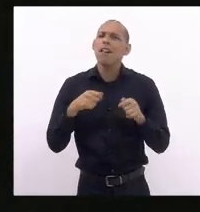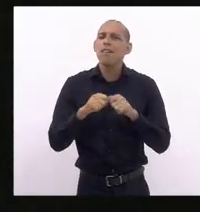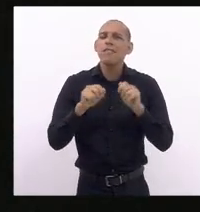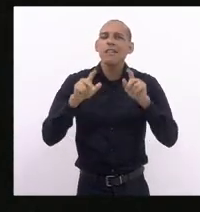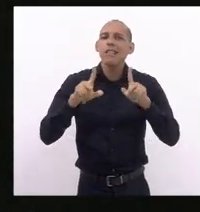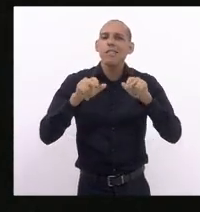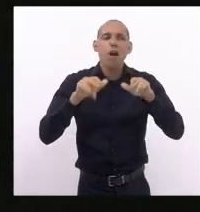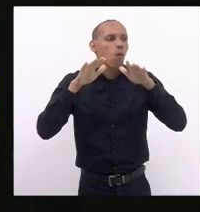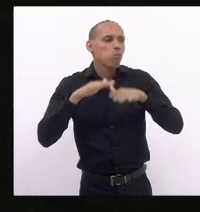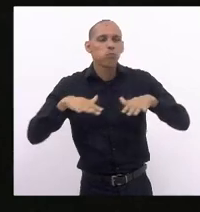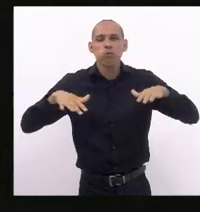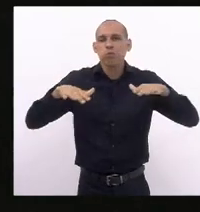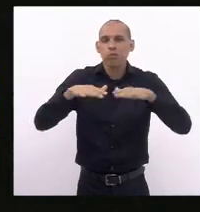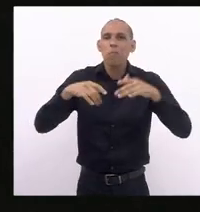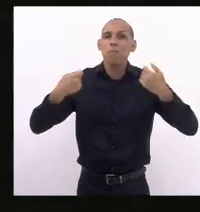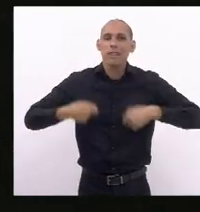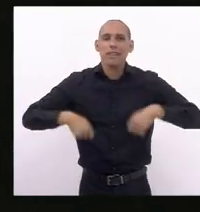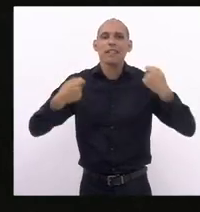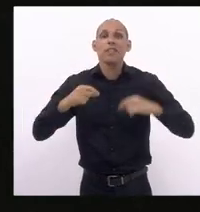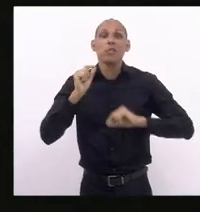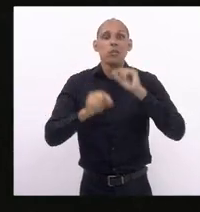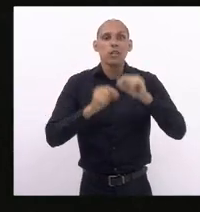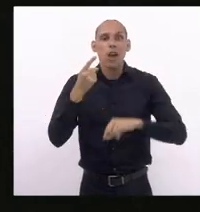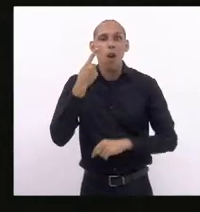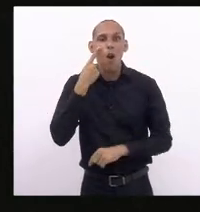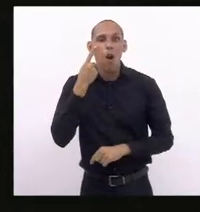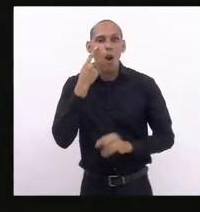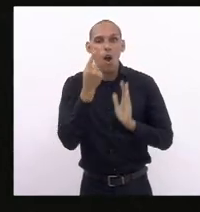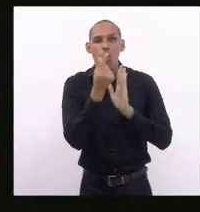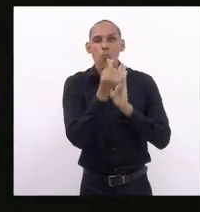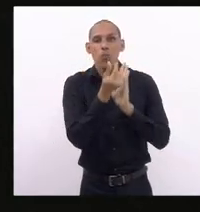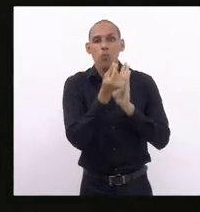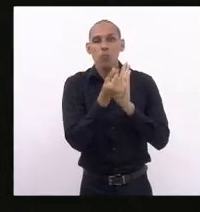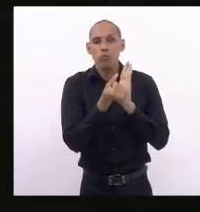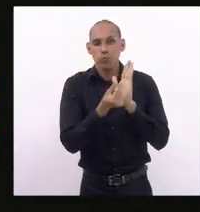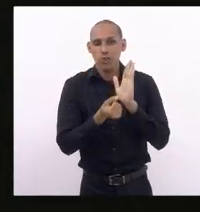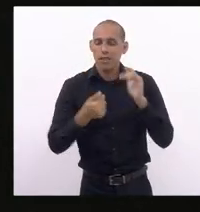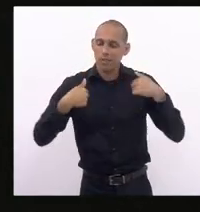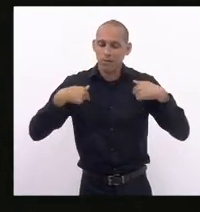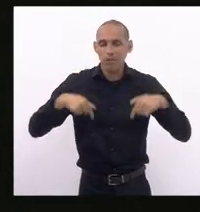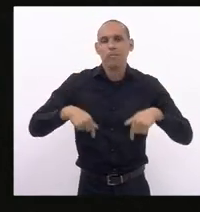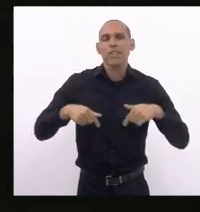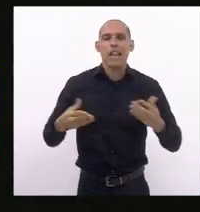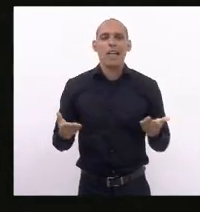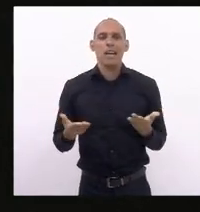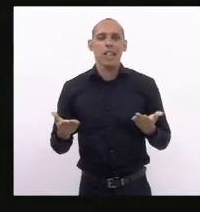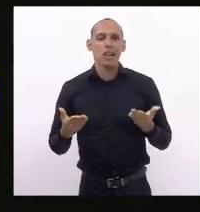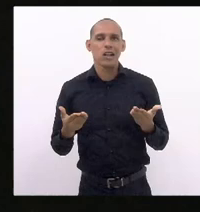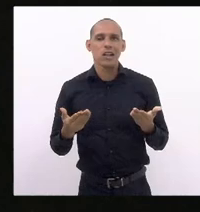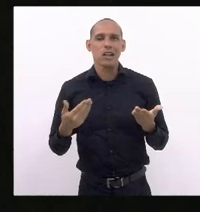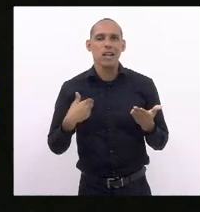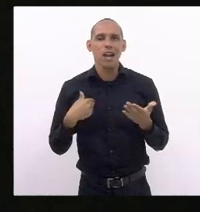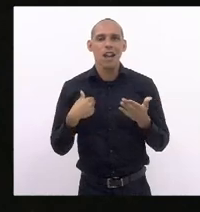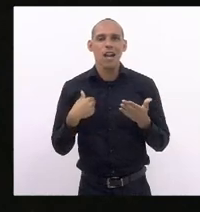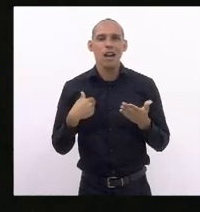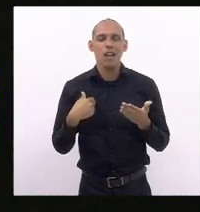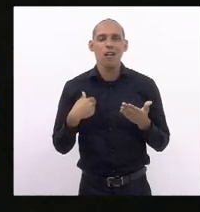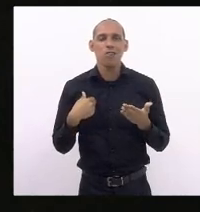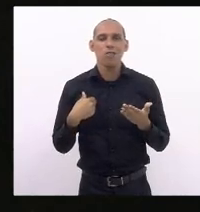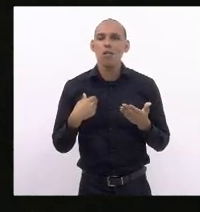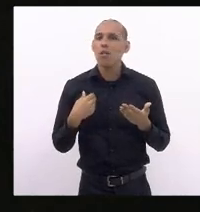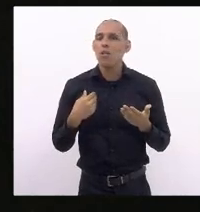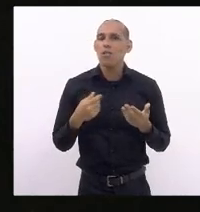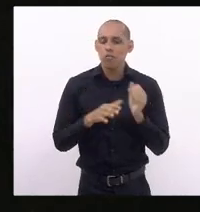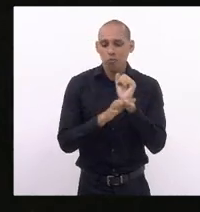mundo deve fazer, que é olhar para o orçamento. Eu, que nesta legislatura tenho caminhado, além da